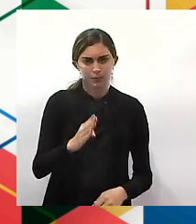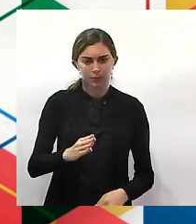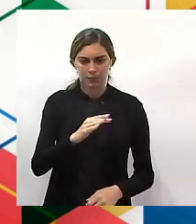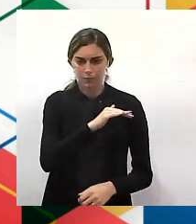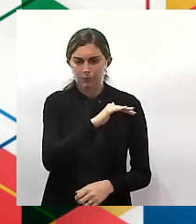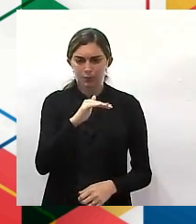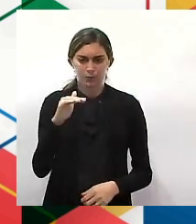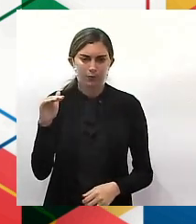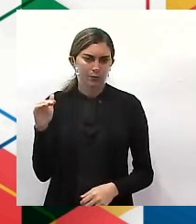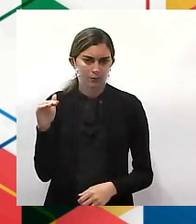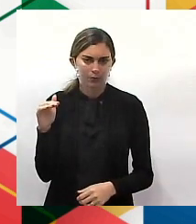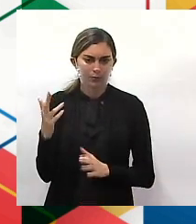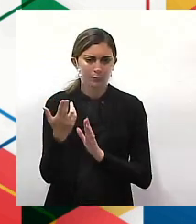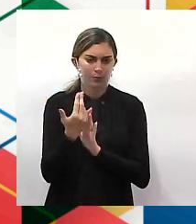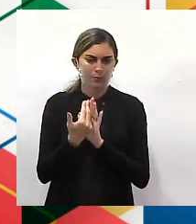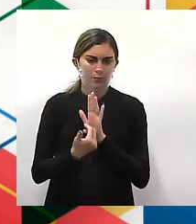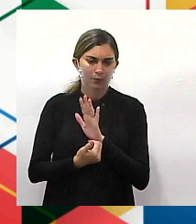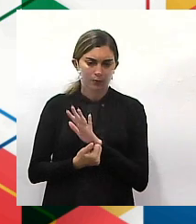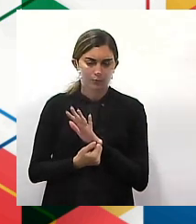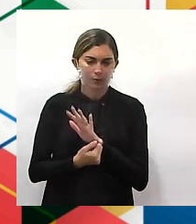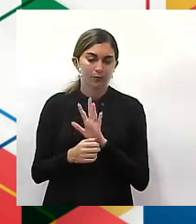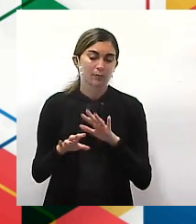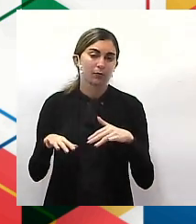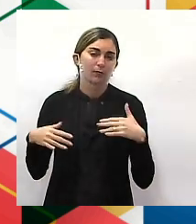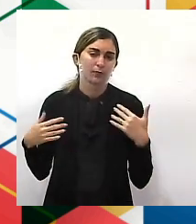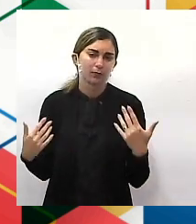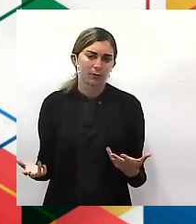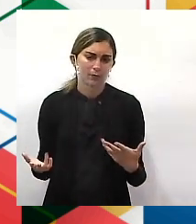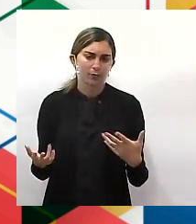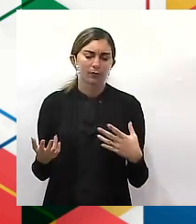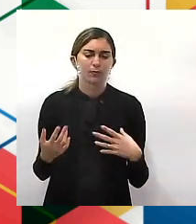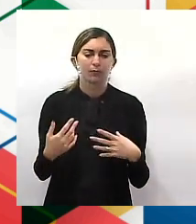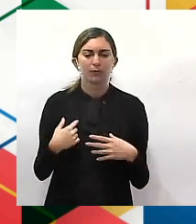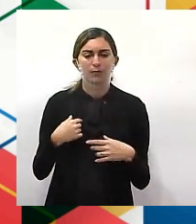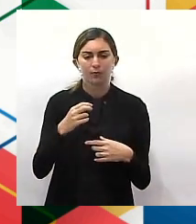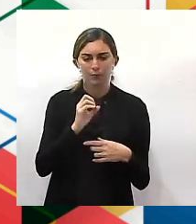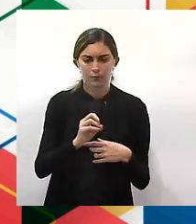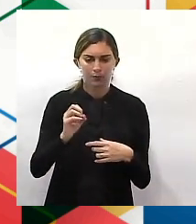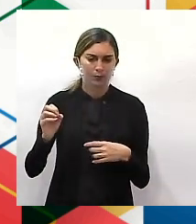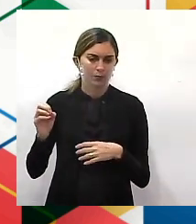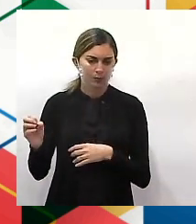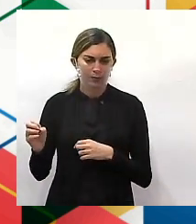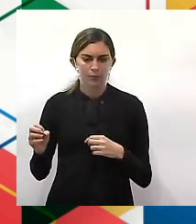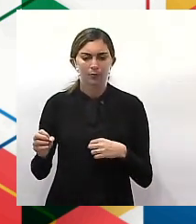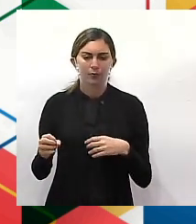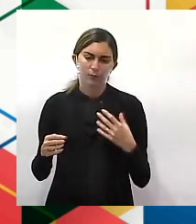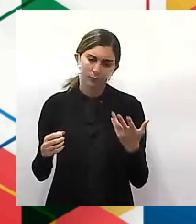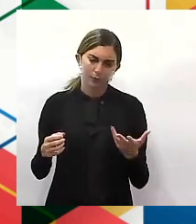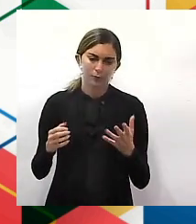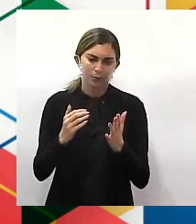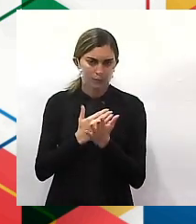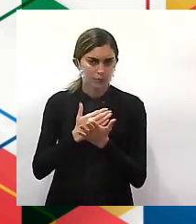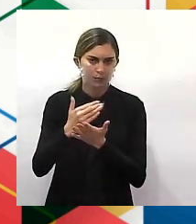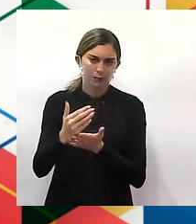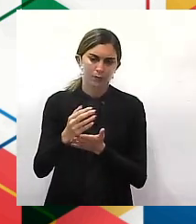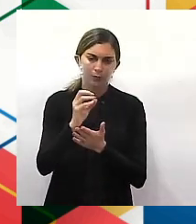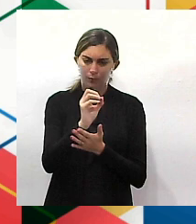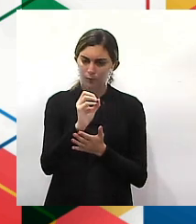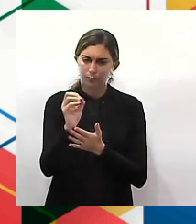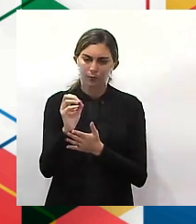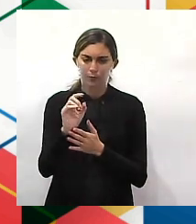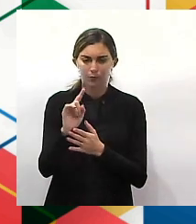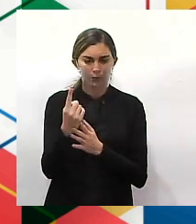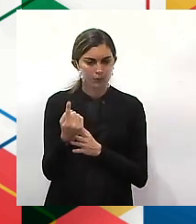para facilitar o desenho da gente. Quais são os vértices desse triângulo? 0, 0, 0, 0 é a origem, tá aqui, ó.